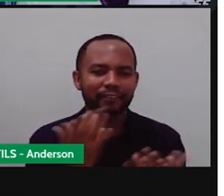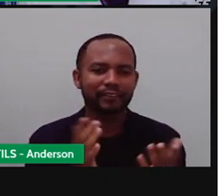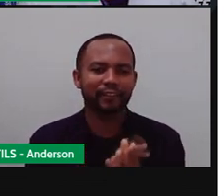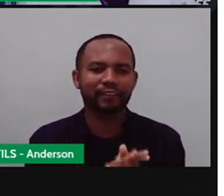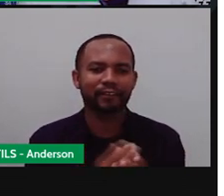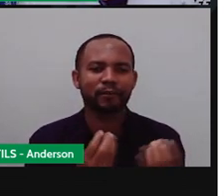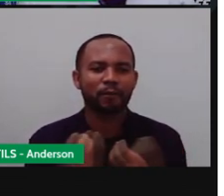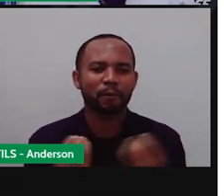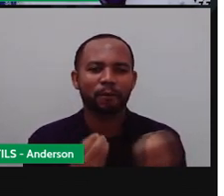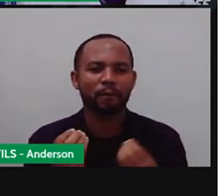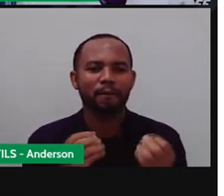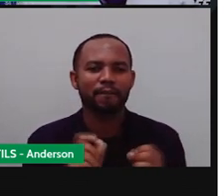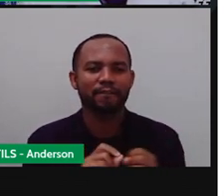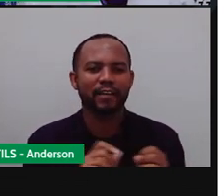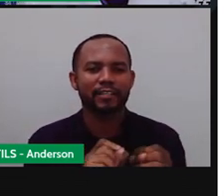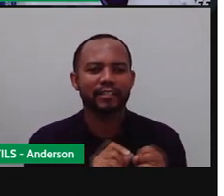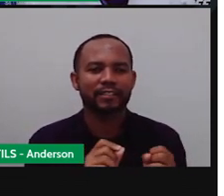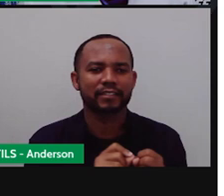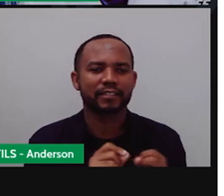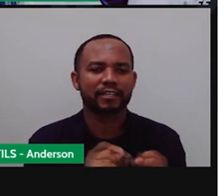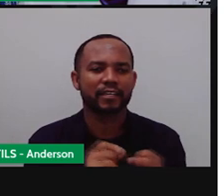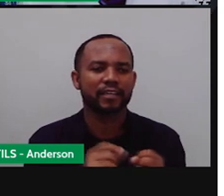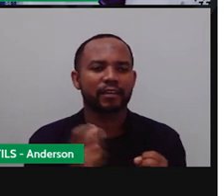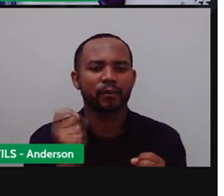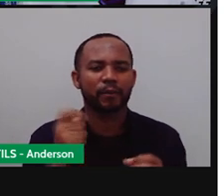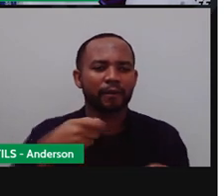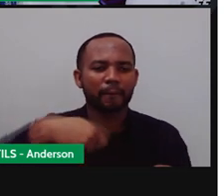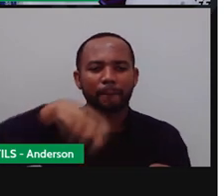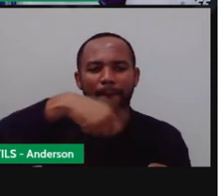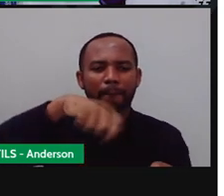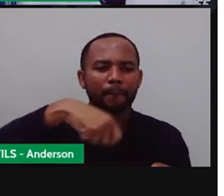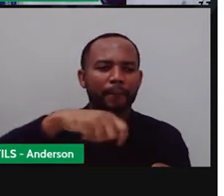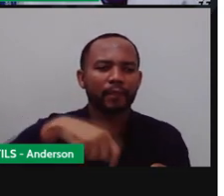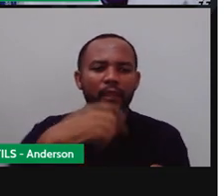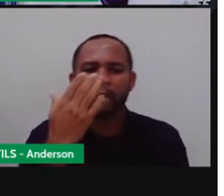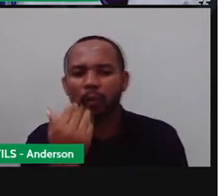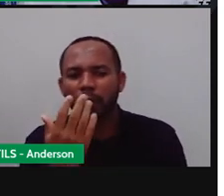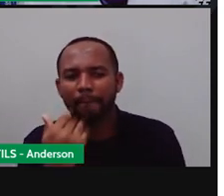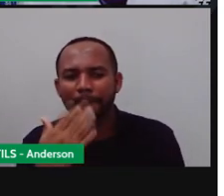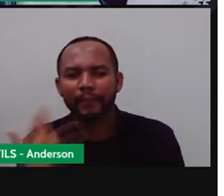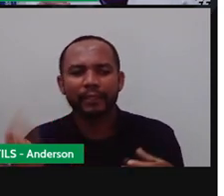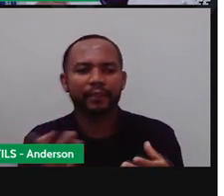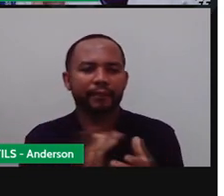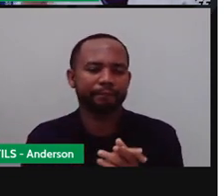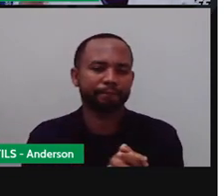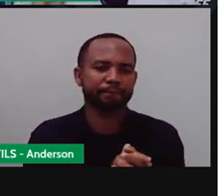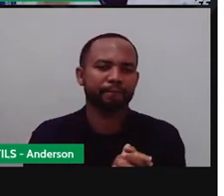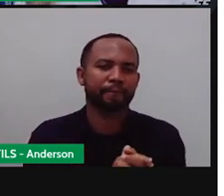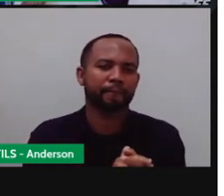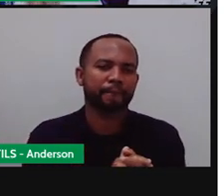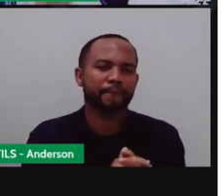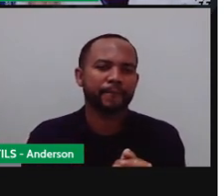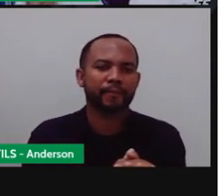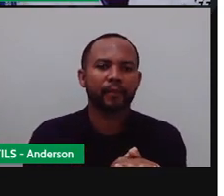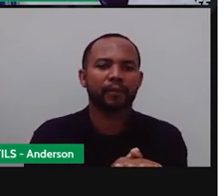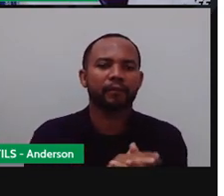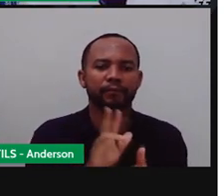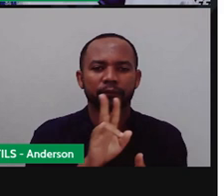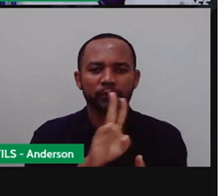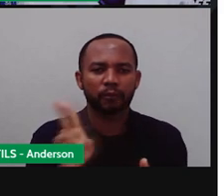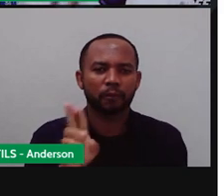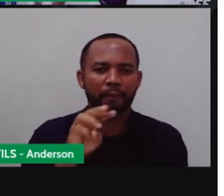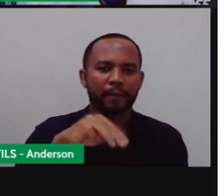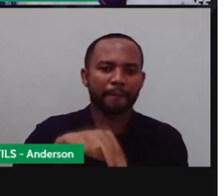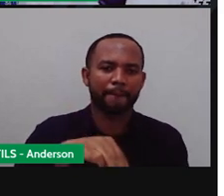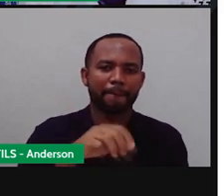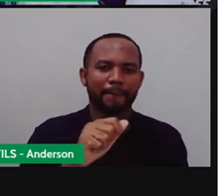aqui falar, né? Sobre uma receita, né? Bom, a receita a gente já sabe que ela é dividida em duas